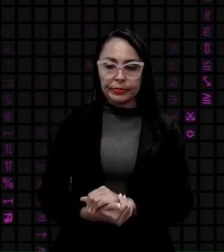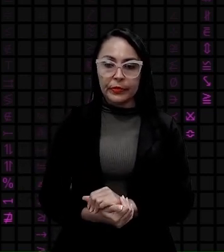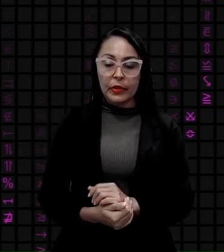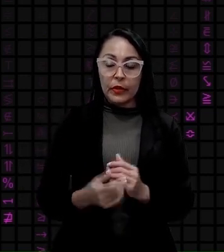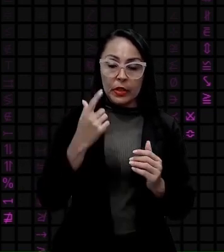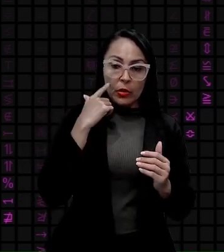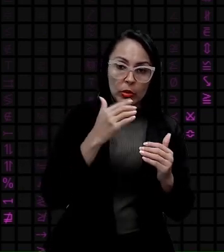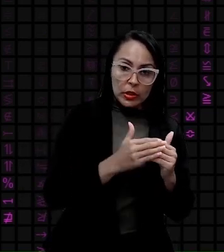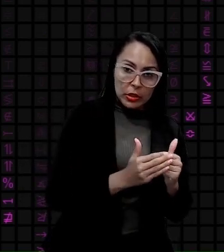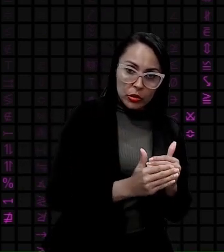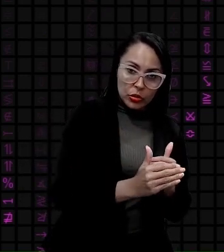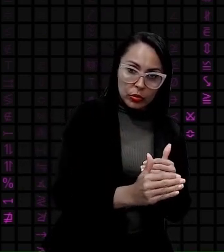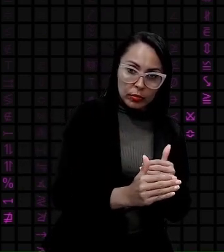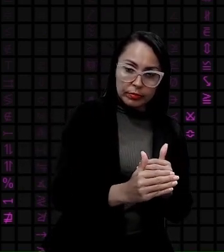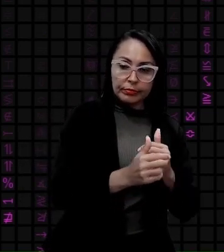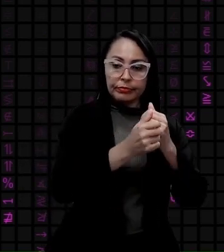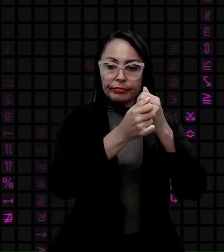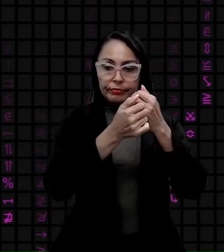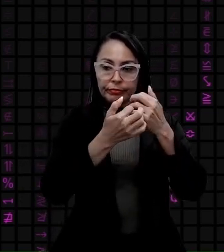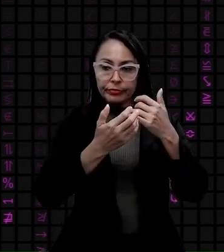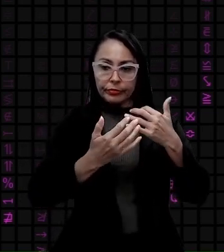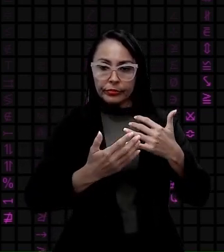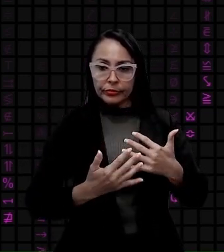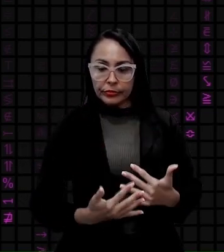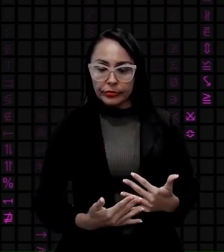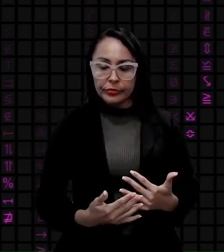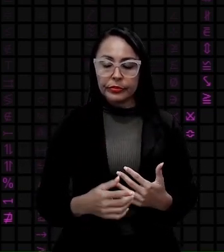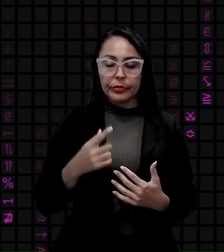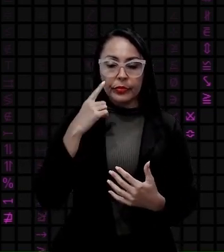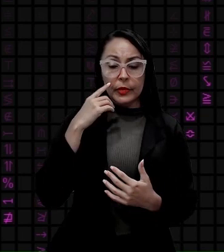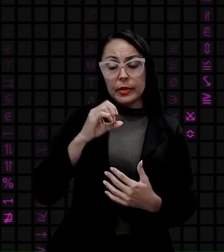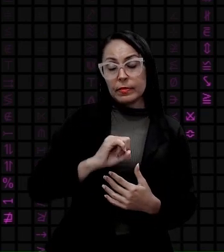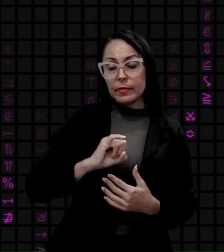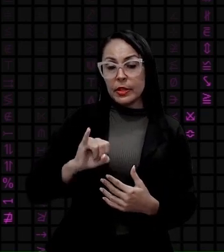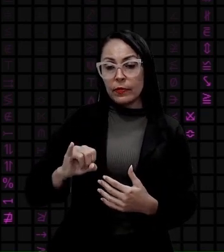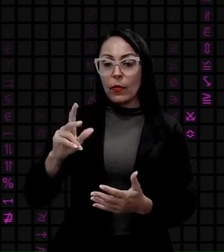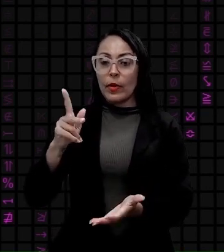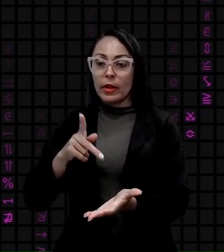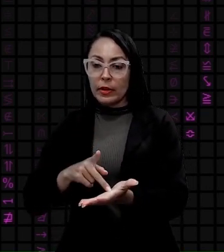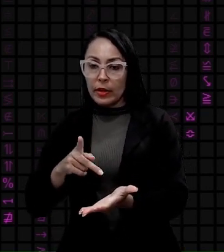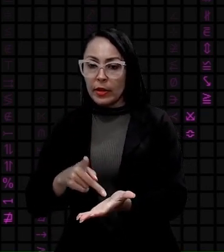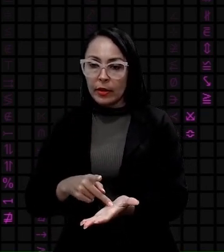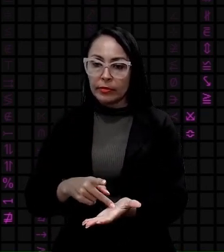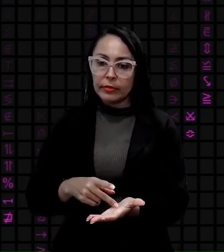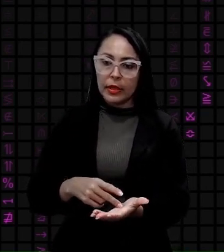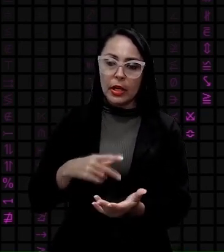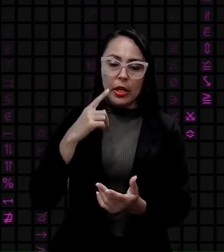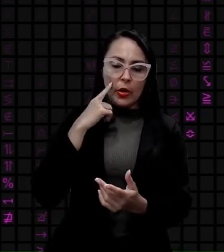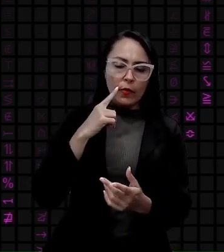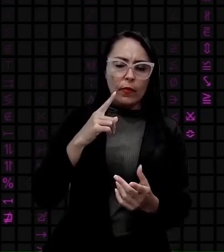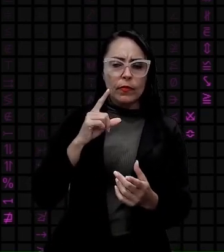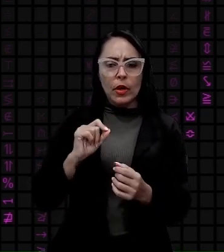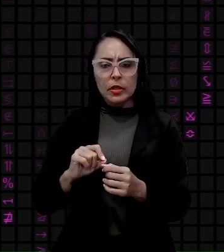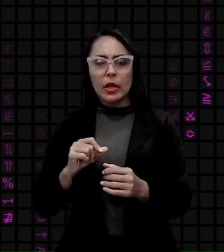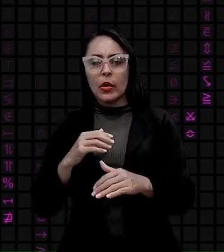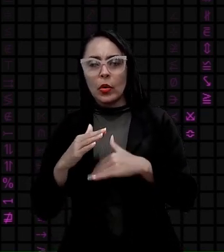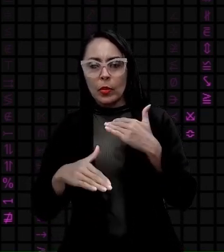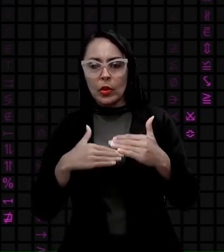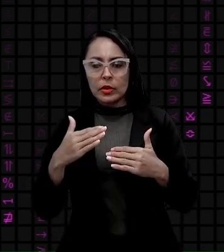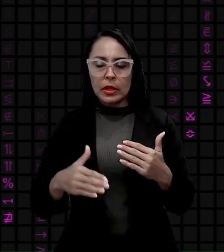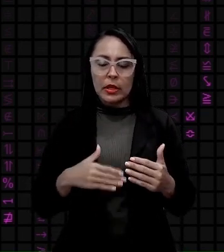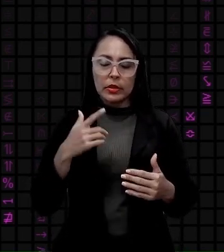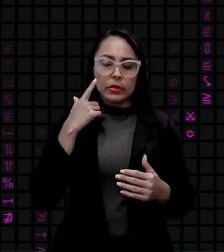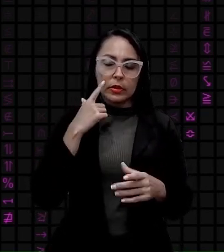da instrução e vou testar a condição. Se essa condição for verdadeira, eu vou executar o processo condicional para essa